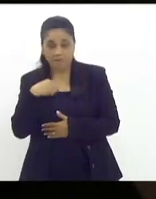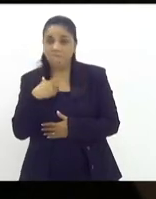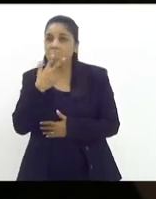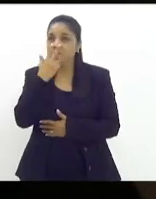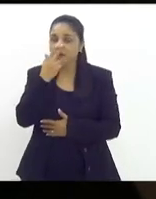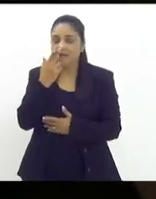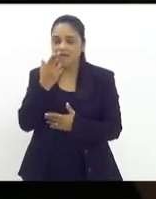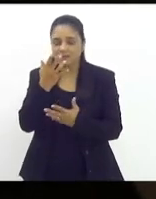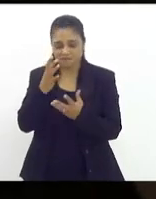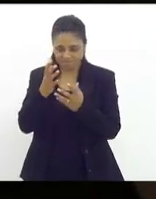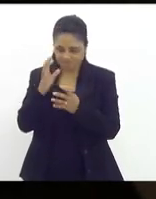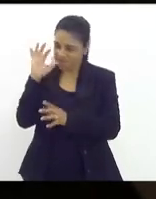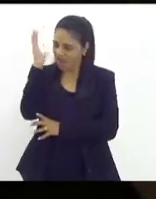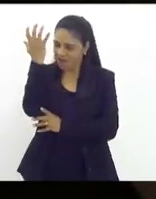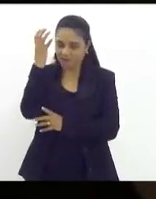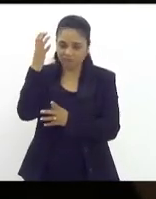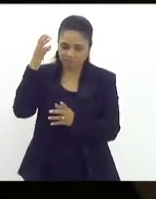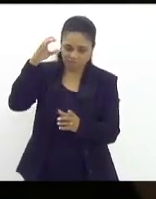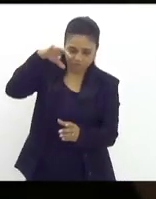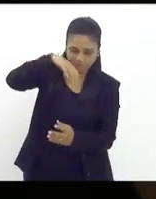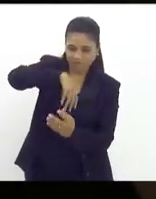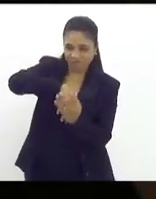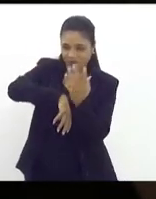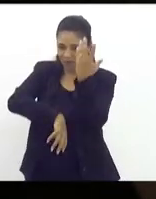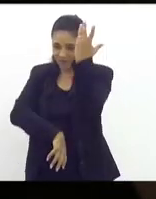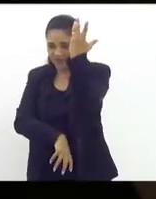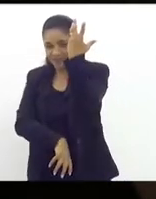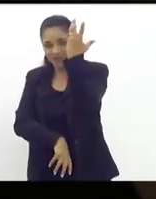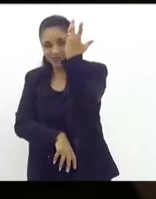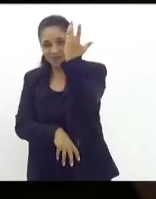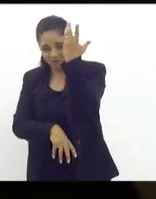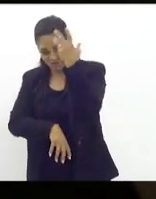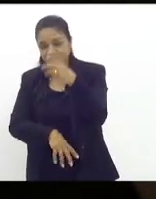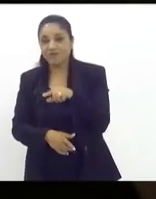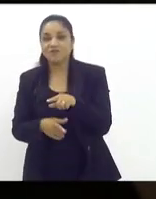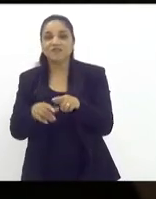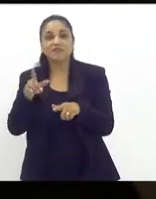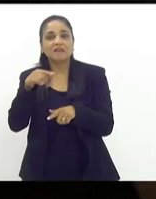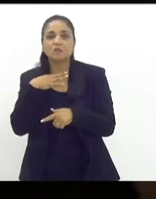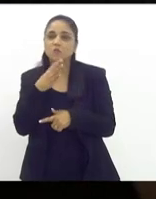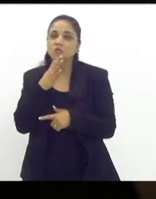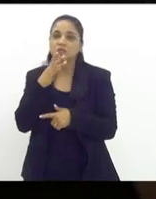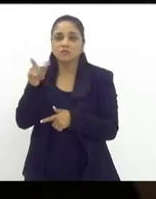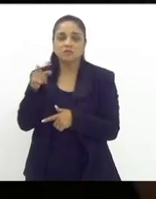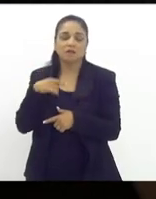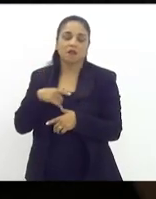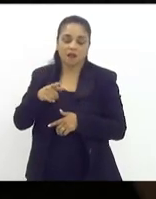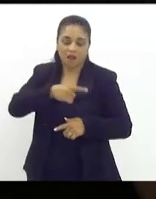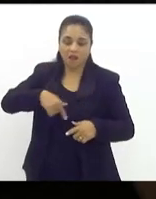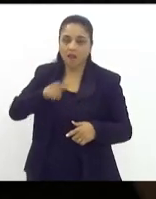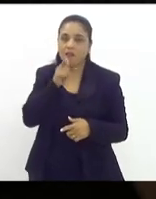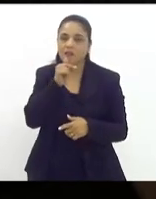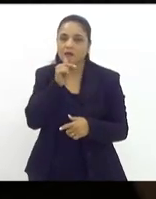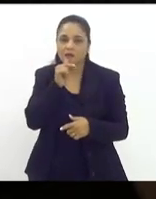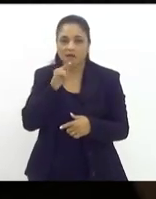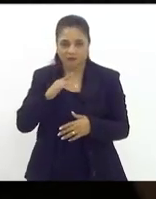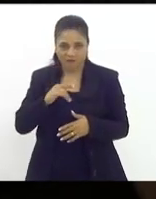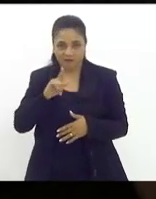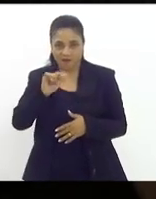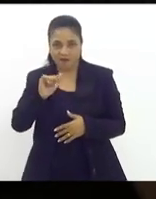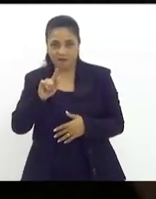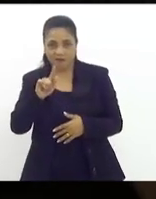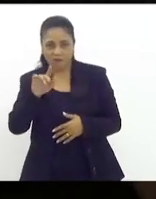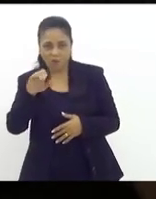baixo. Quem quiser conhecer um Baobá, na orla da Lagoa Rodrigo de Freitas, virando à esquerda, aquela